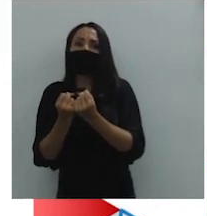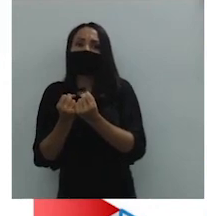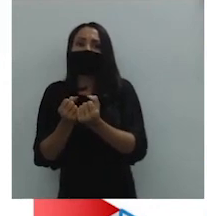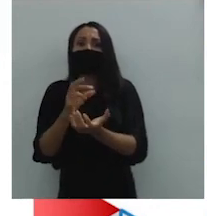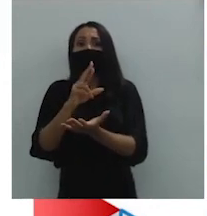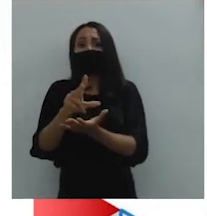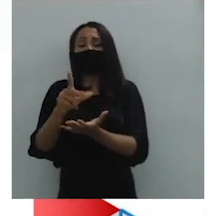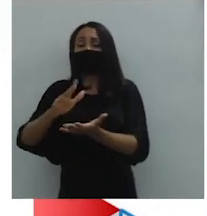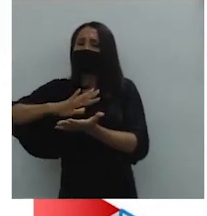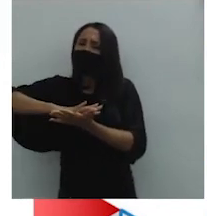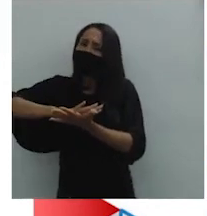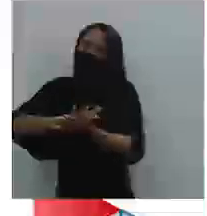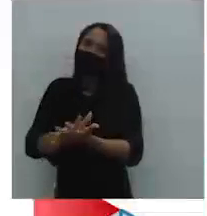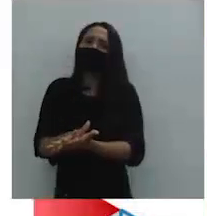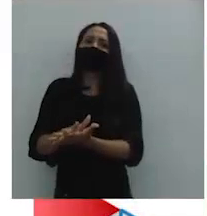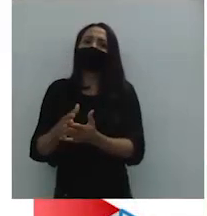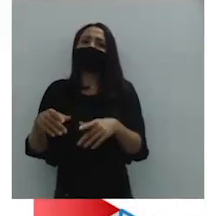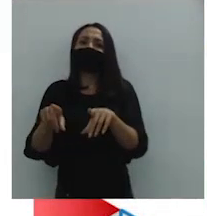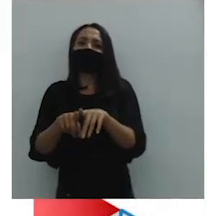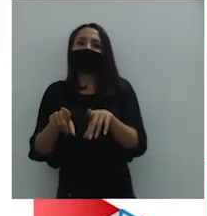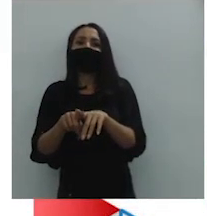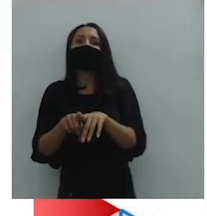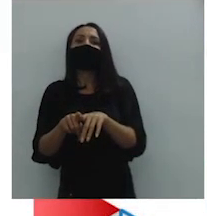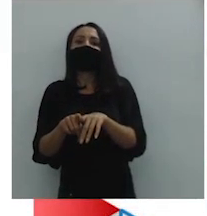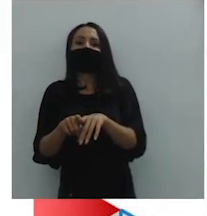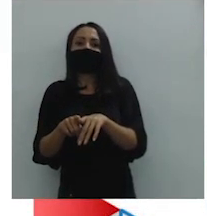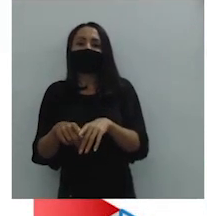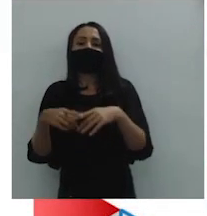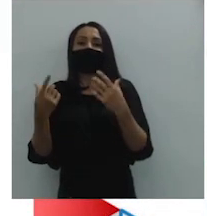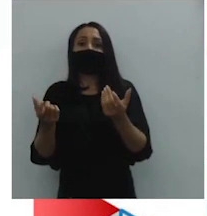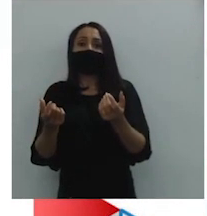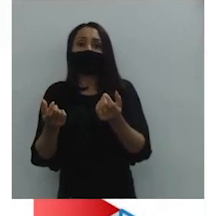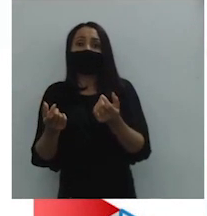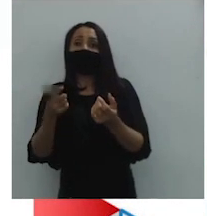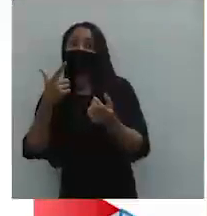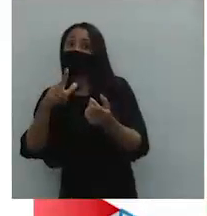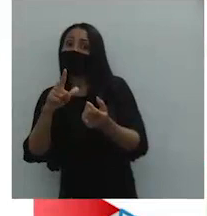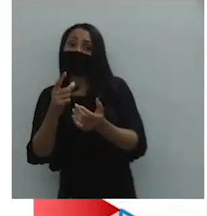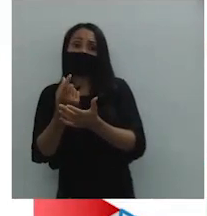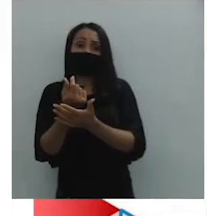diversos preconceitos e muitas vezes por suas condições financeiras, né?